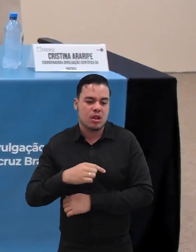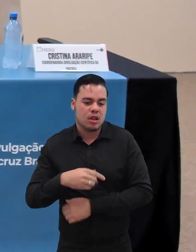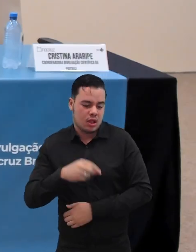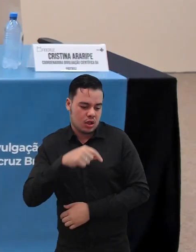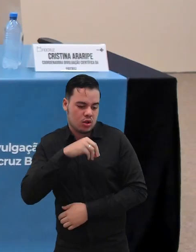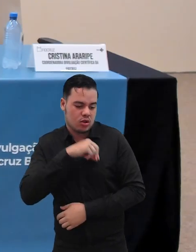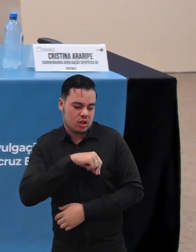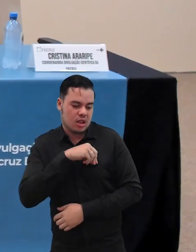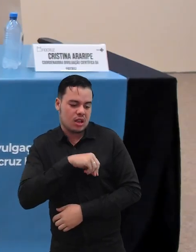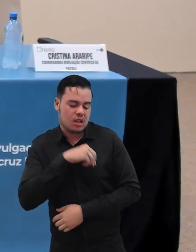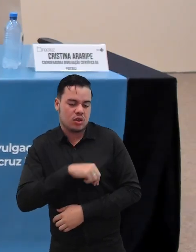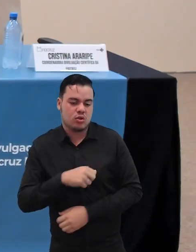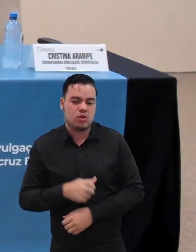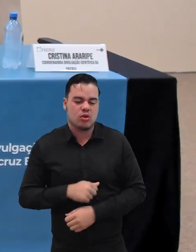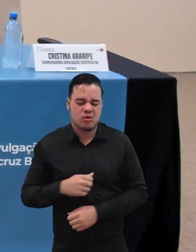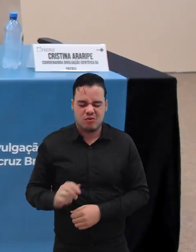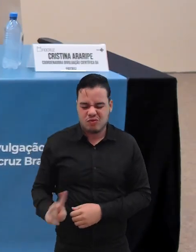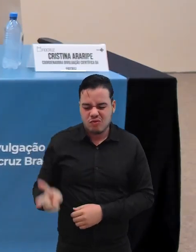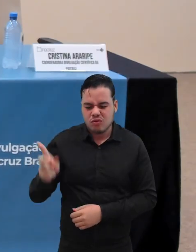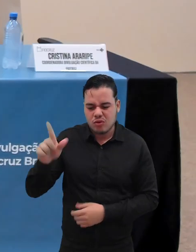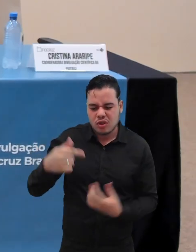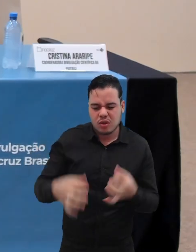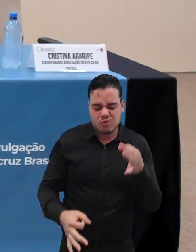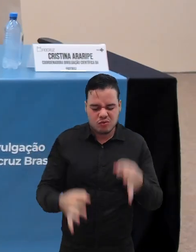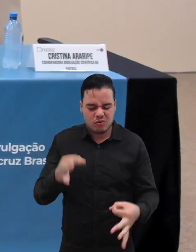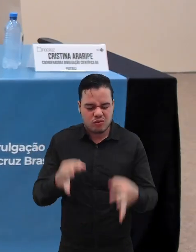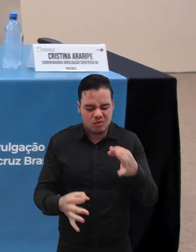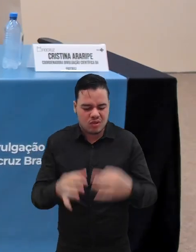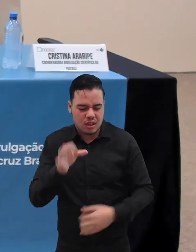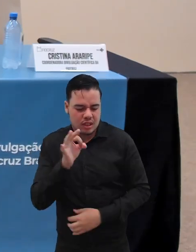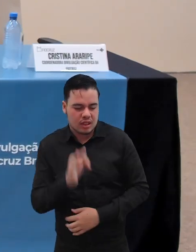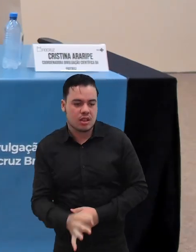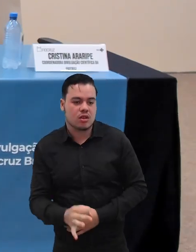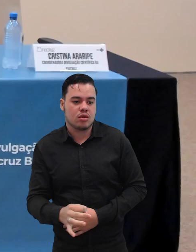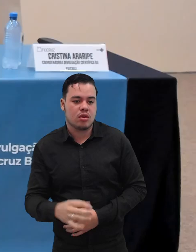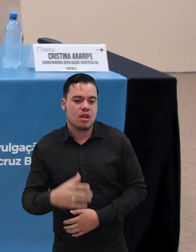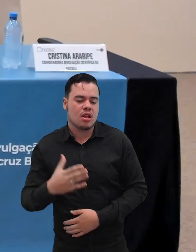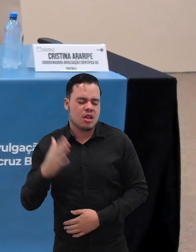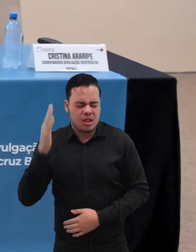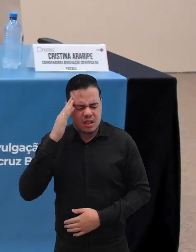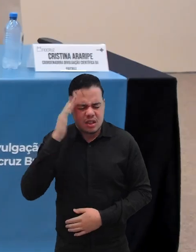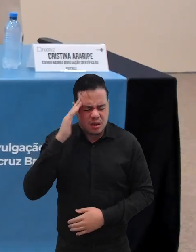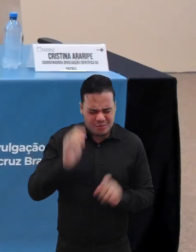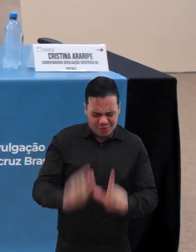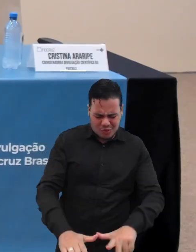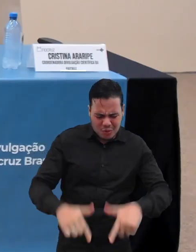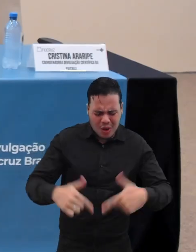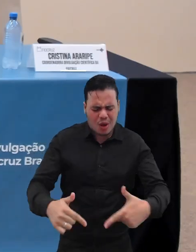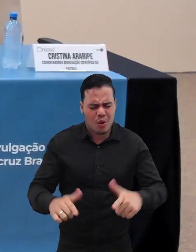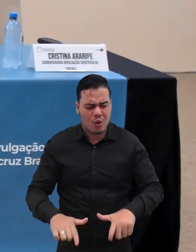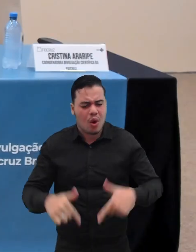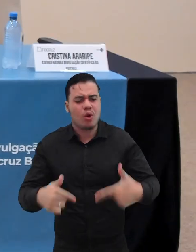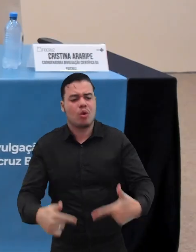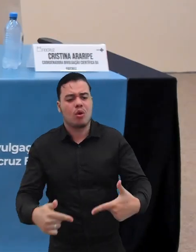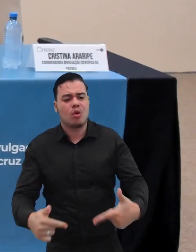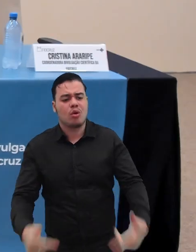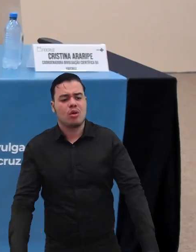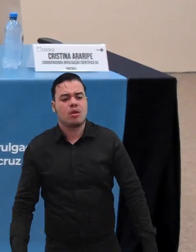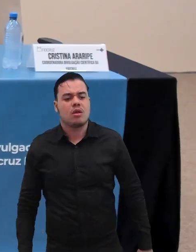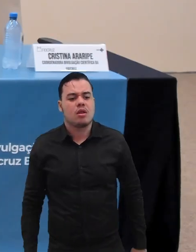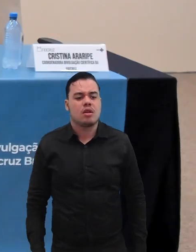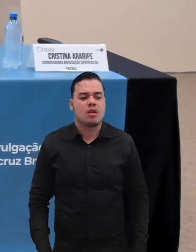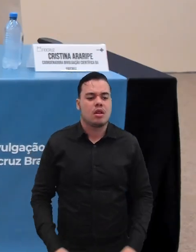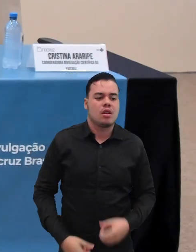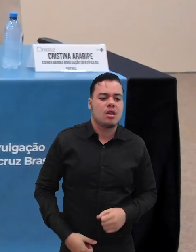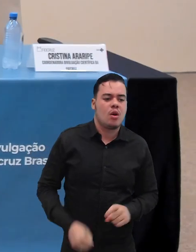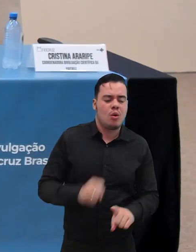e dignos. Então, a gente sabe que é uma luta muito correlata de popularizar a ciência